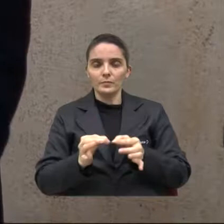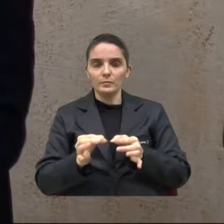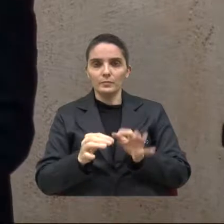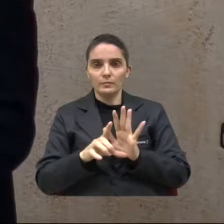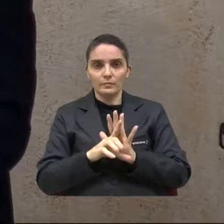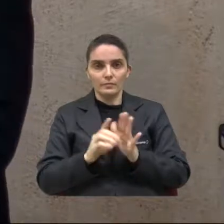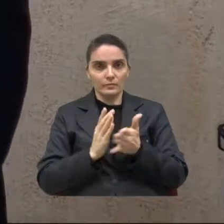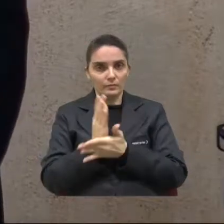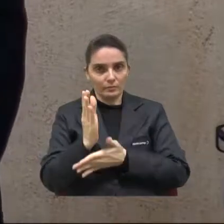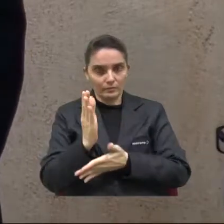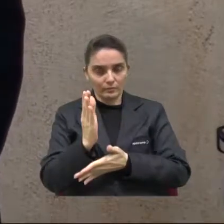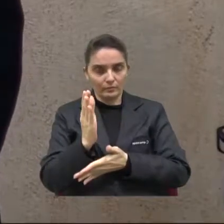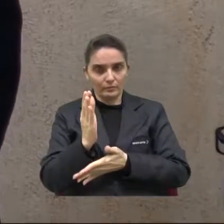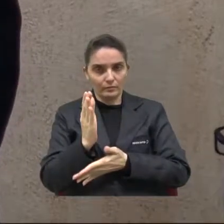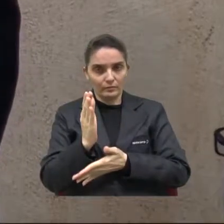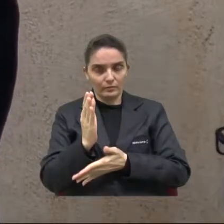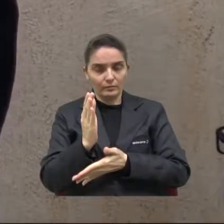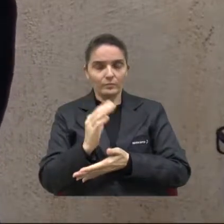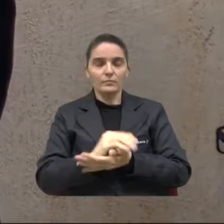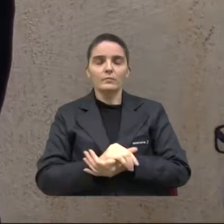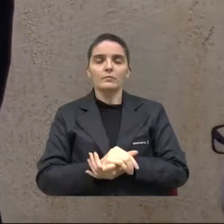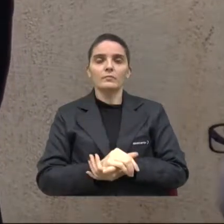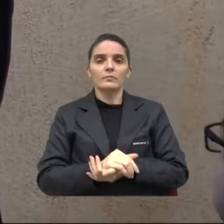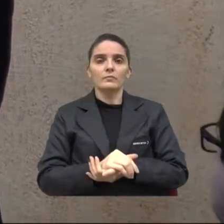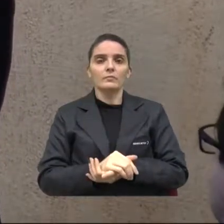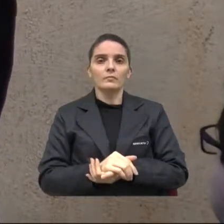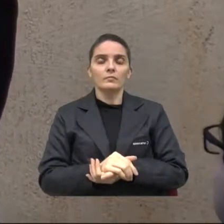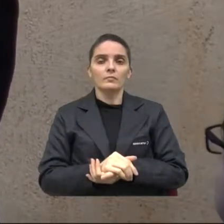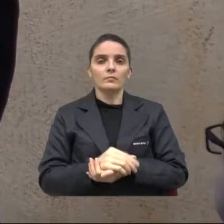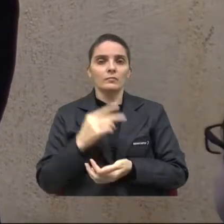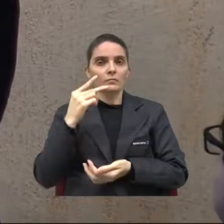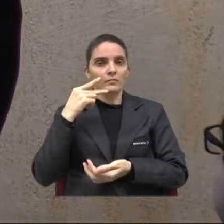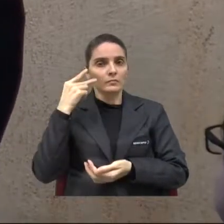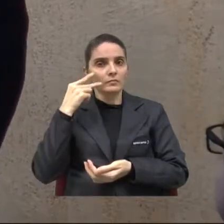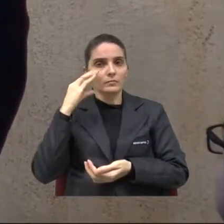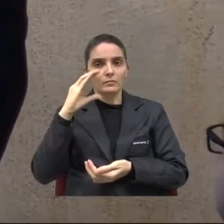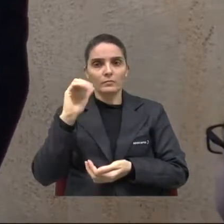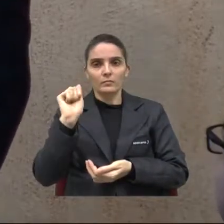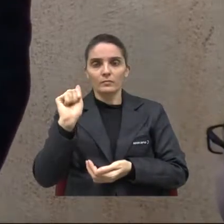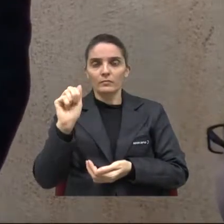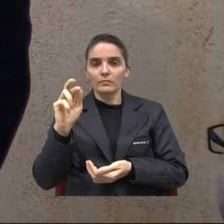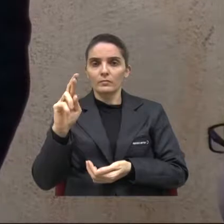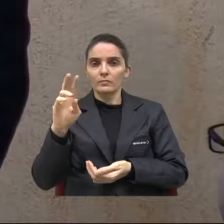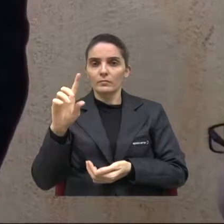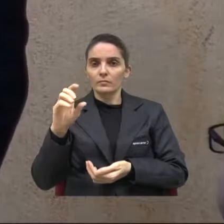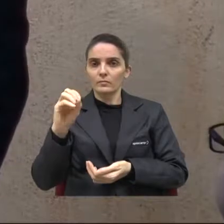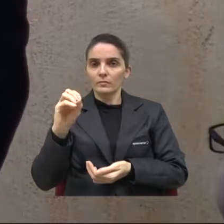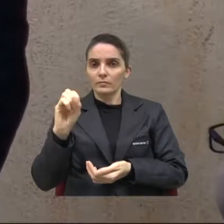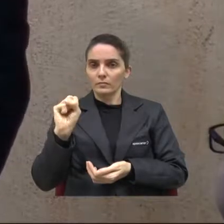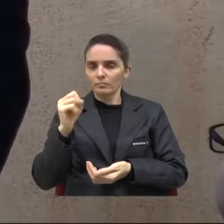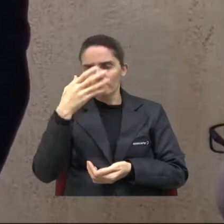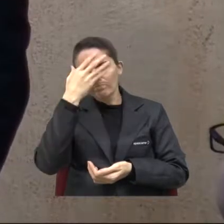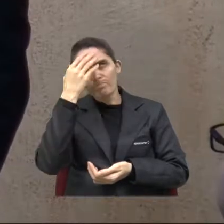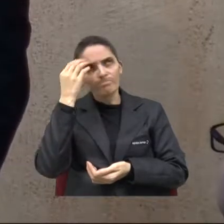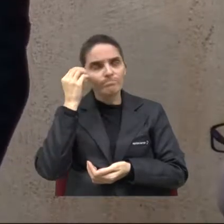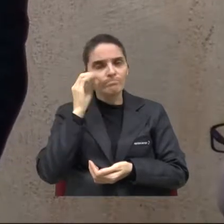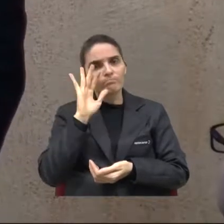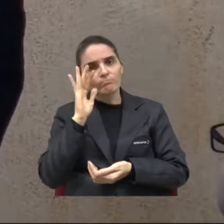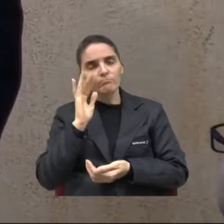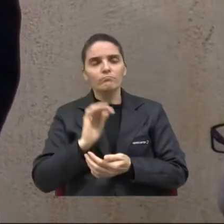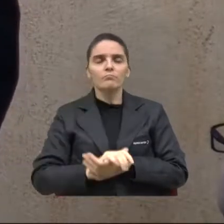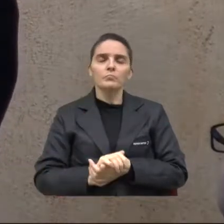lei aprovada do vereador Carlinhos Silva, se não me falha a memória, que